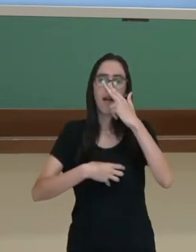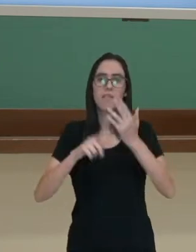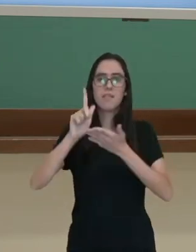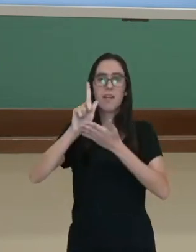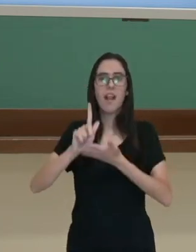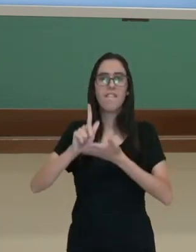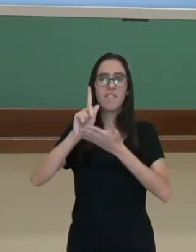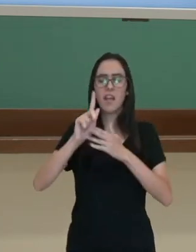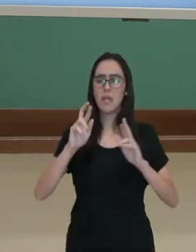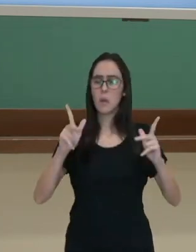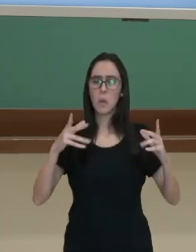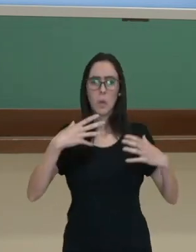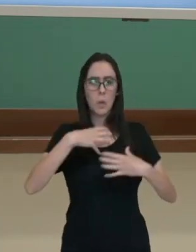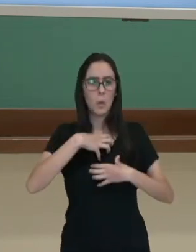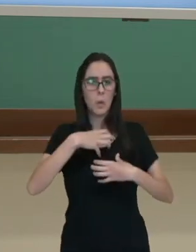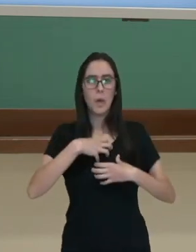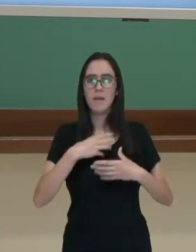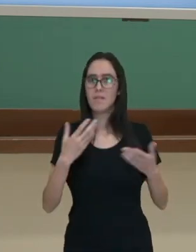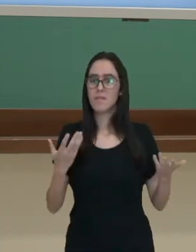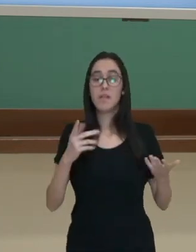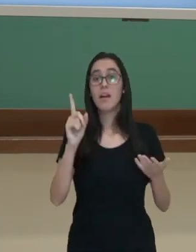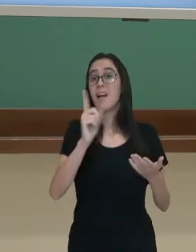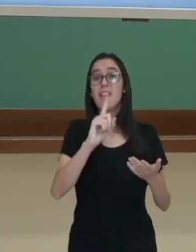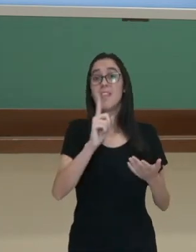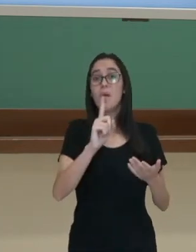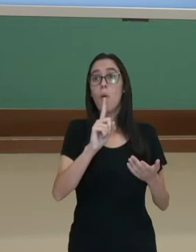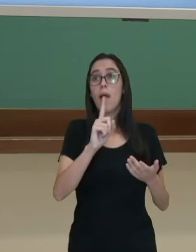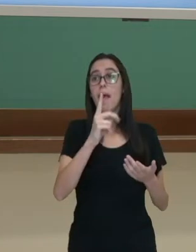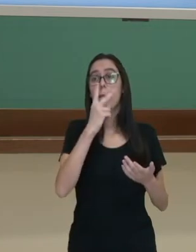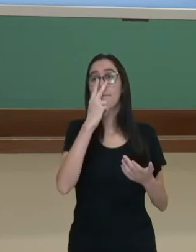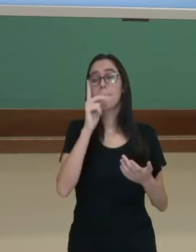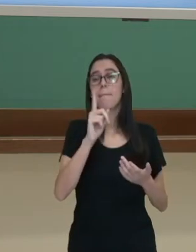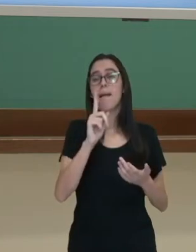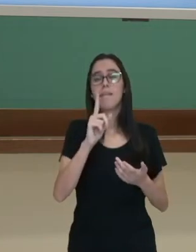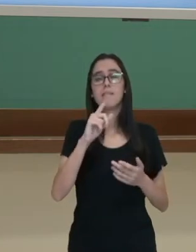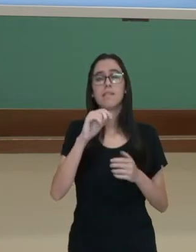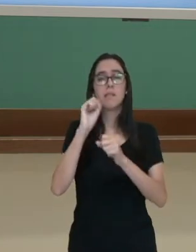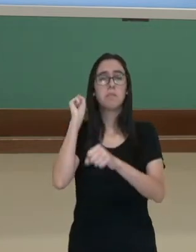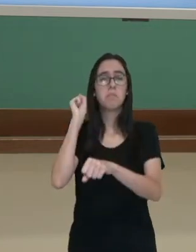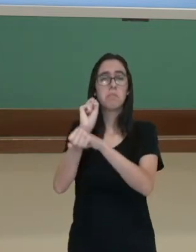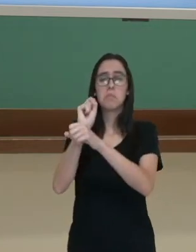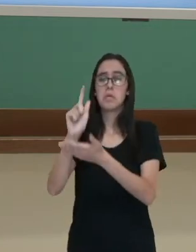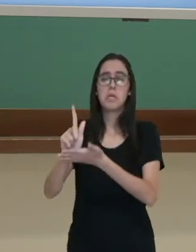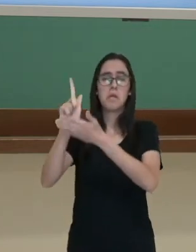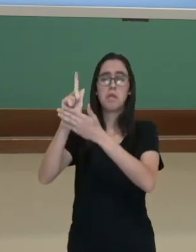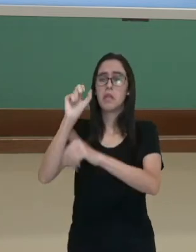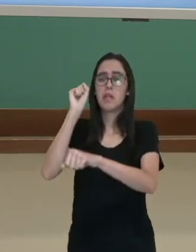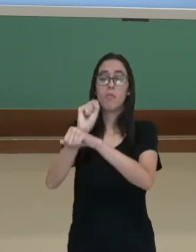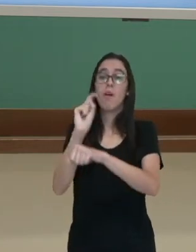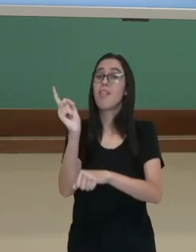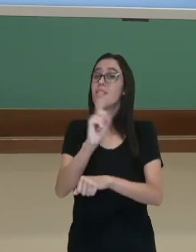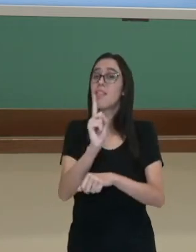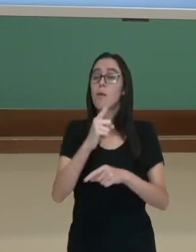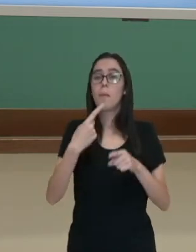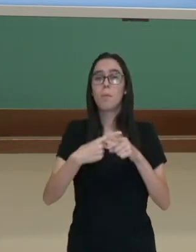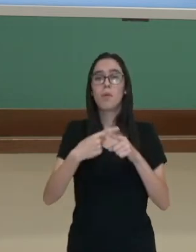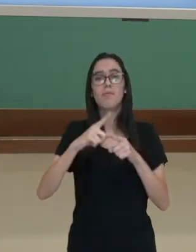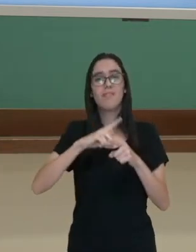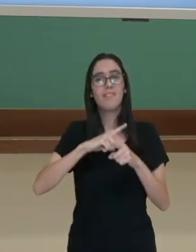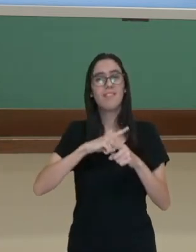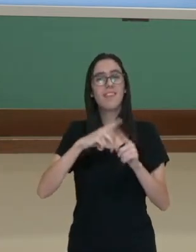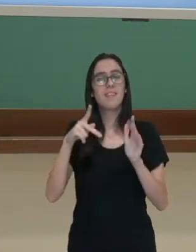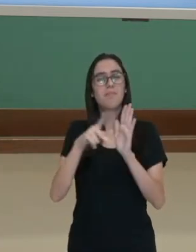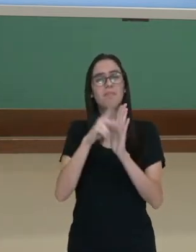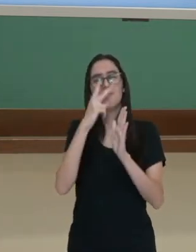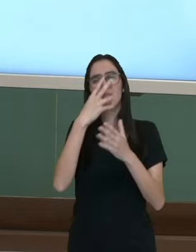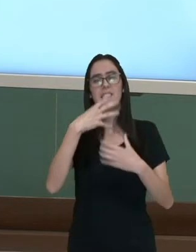gravidade ali. Né? Então, não é que está cancelando, né? Está acabando com a aceleração da gravidade. É que existe esse efeito, né, da